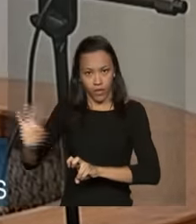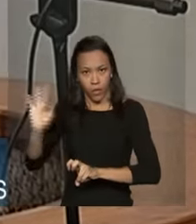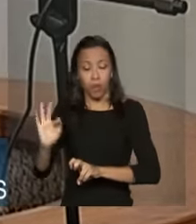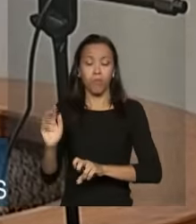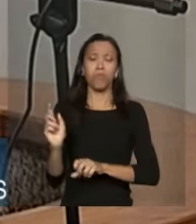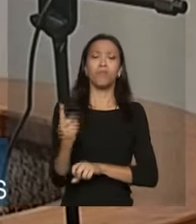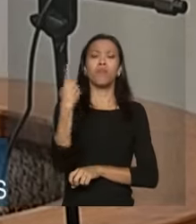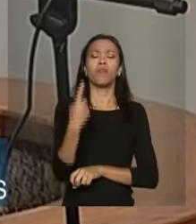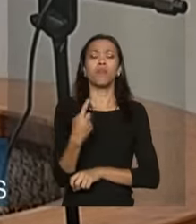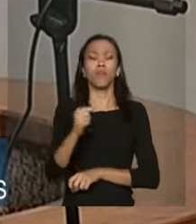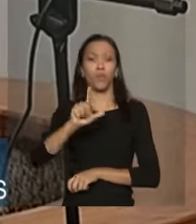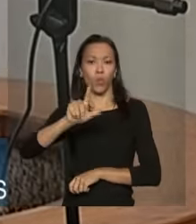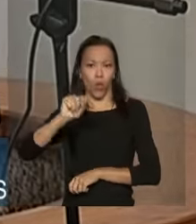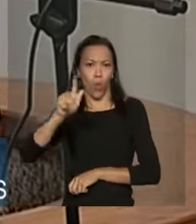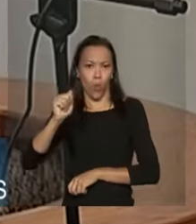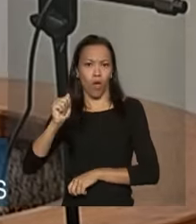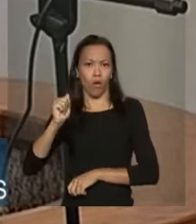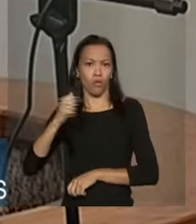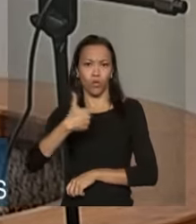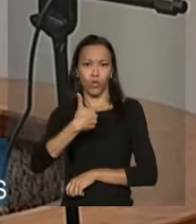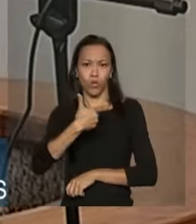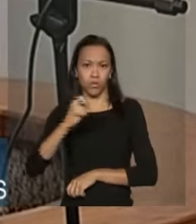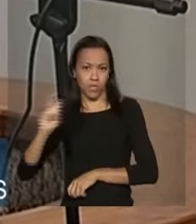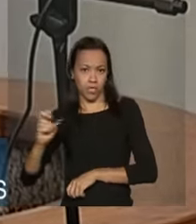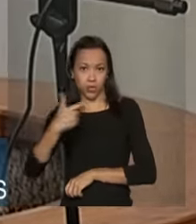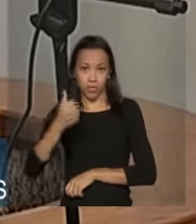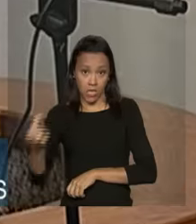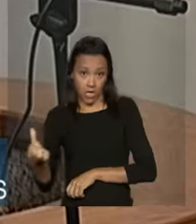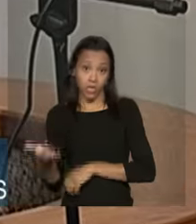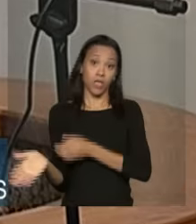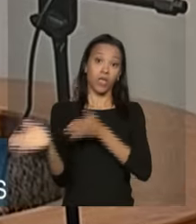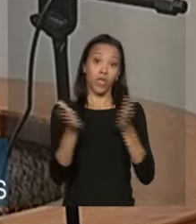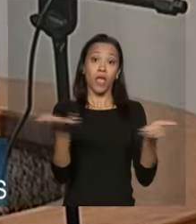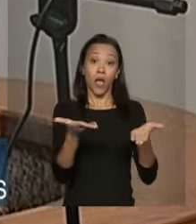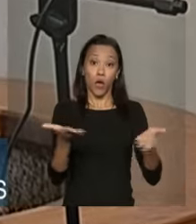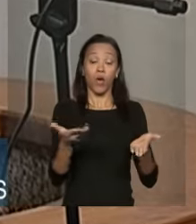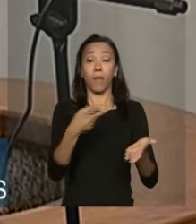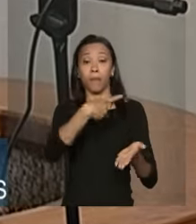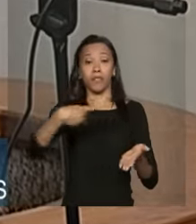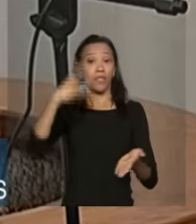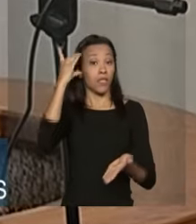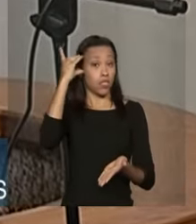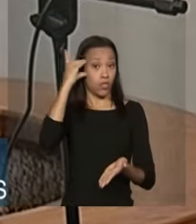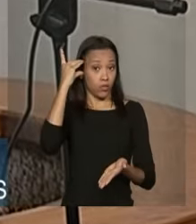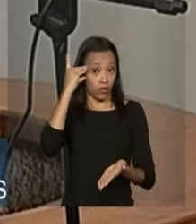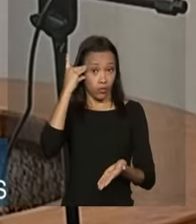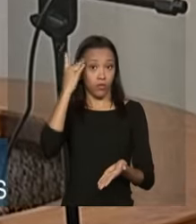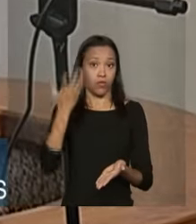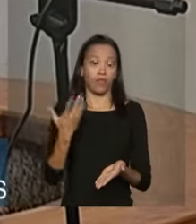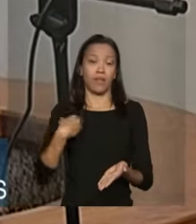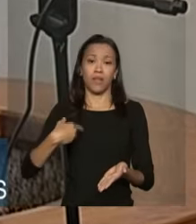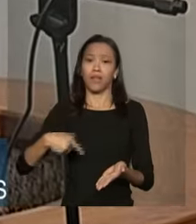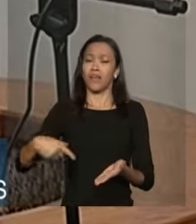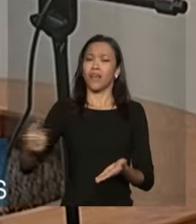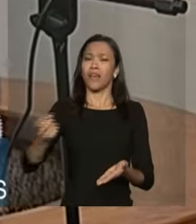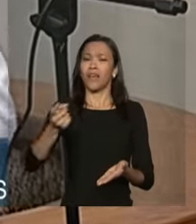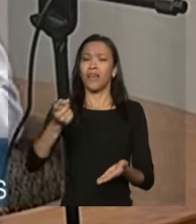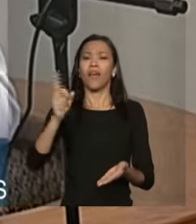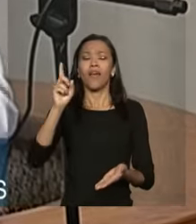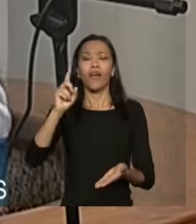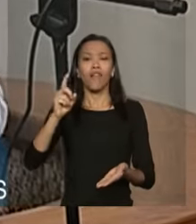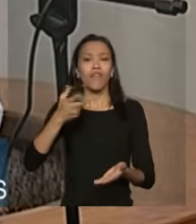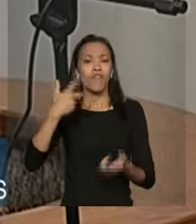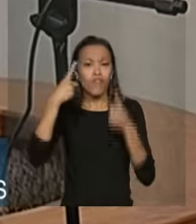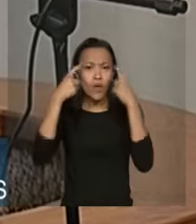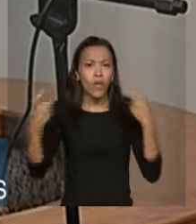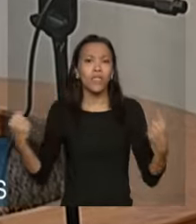2005 e 2006 e agora pela presidenta Dilma quando ela diz tolse a zero enfrentamento a violência contra a mulher e